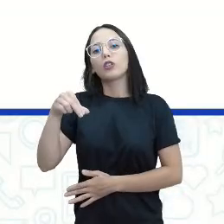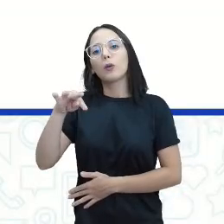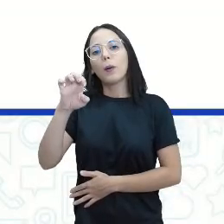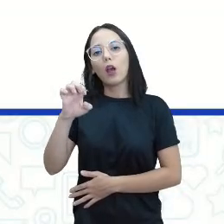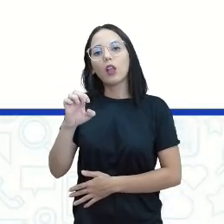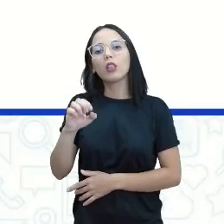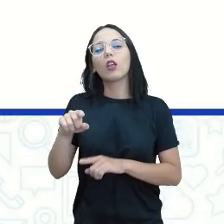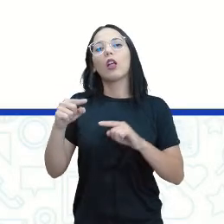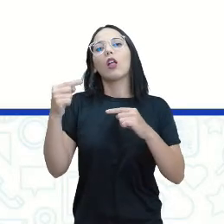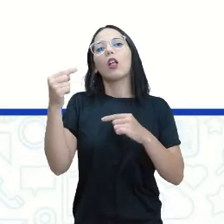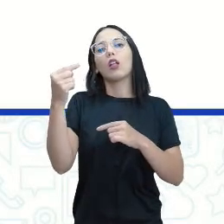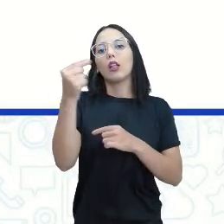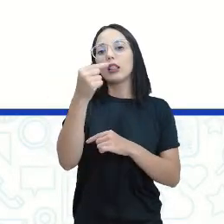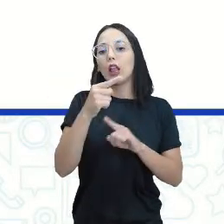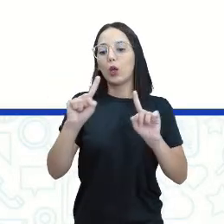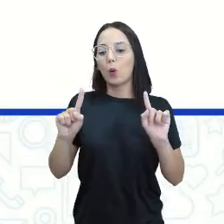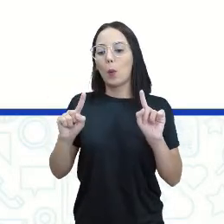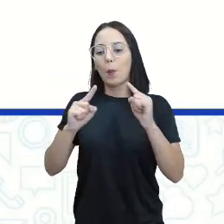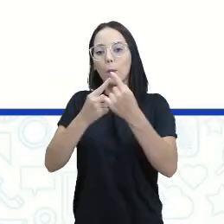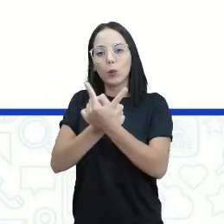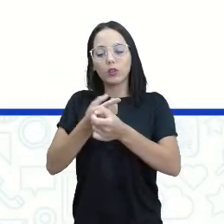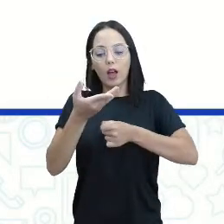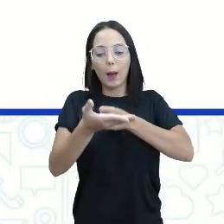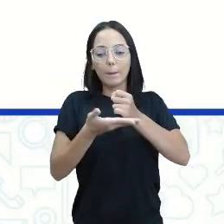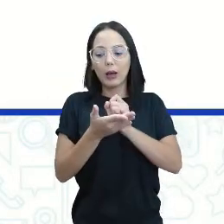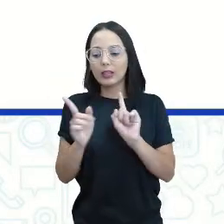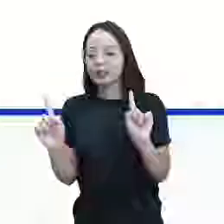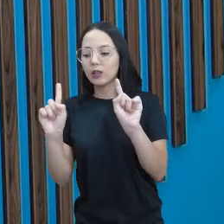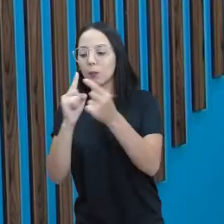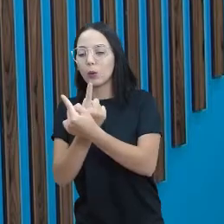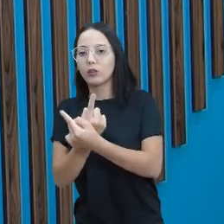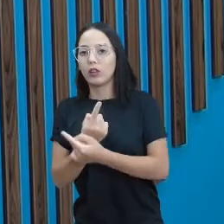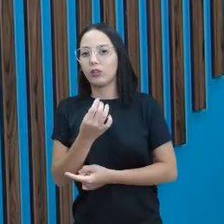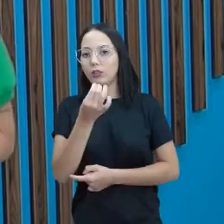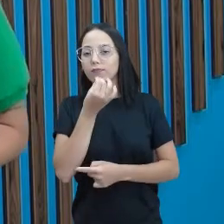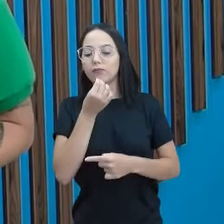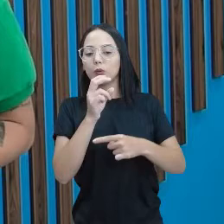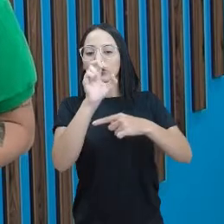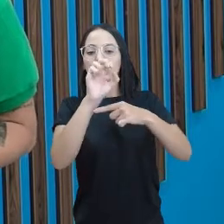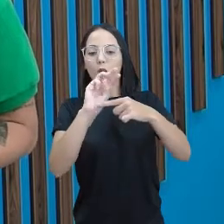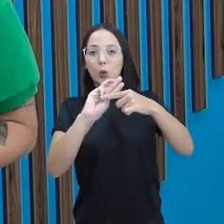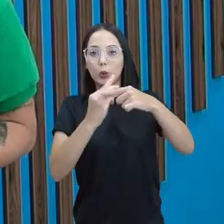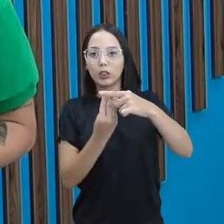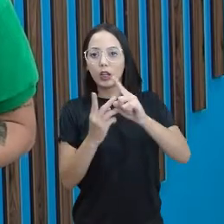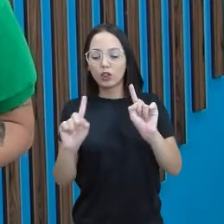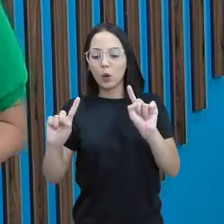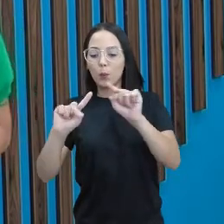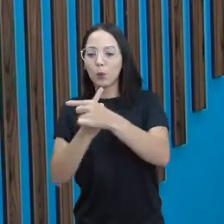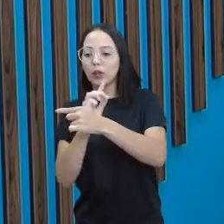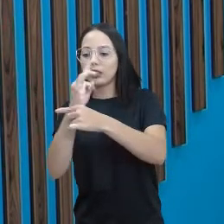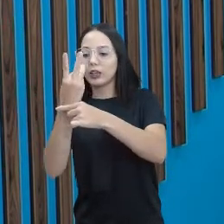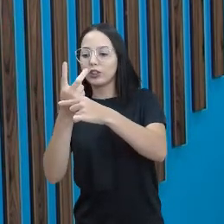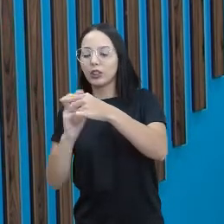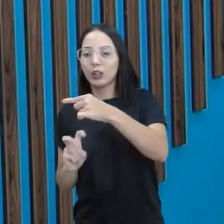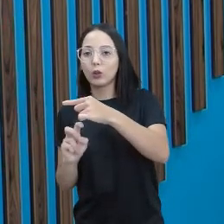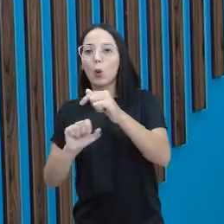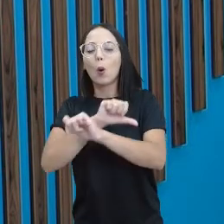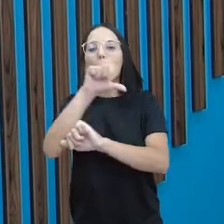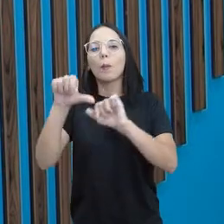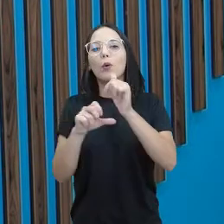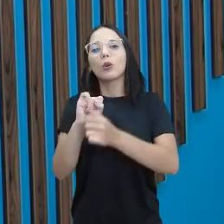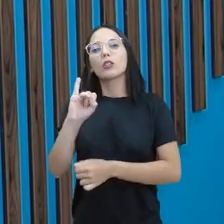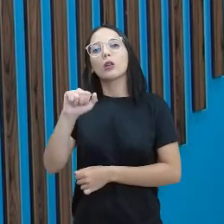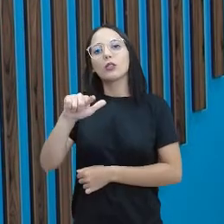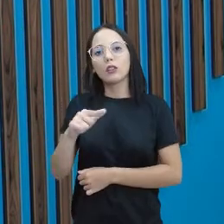negativo, inverte a base e muda o sinal do expoente. Então aqui 5/3, inverte a base, 3/5. Muda o sinal do